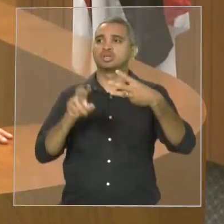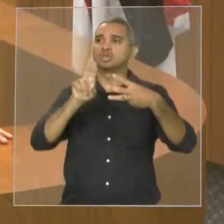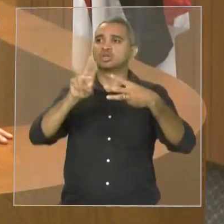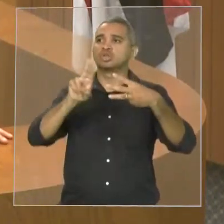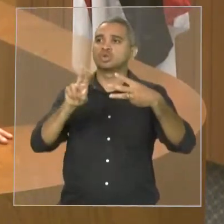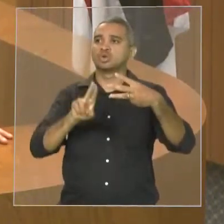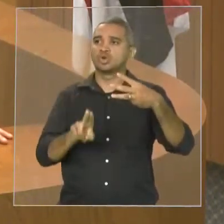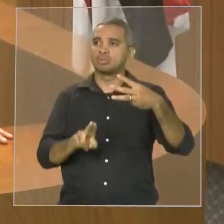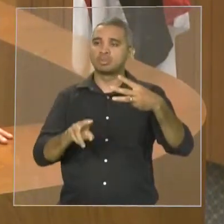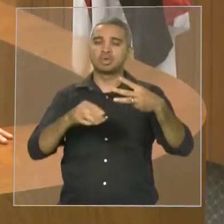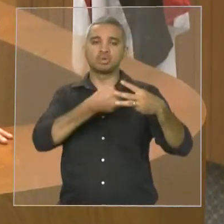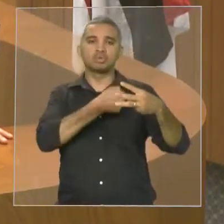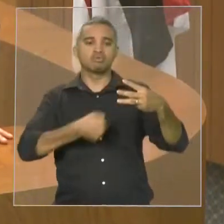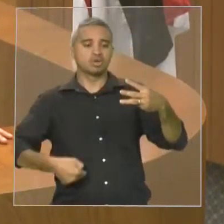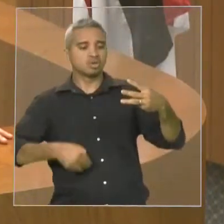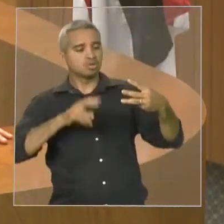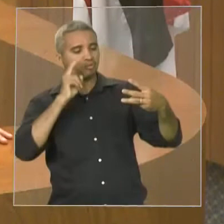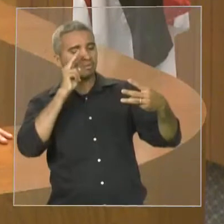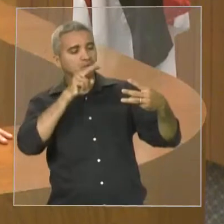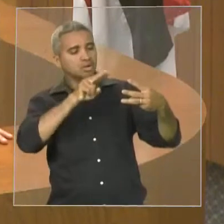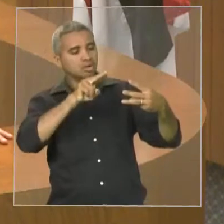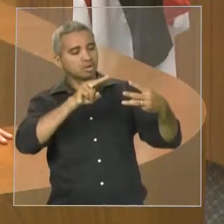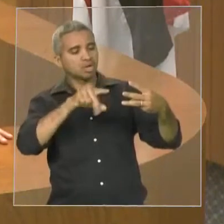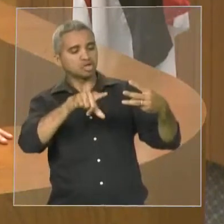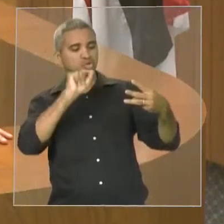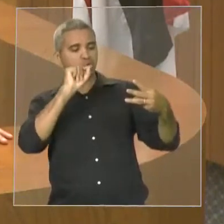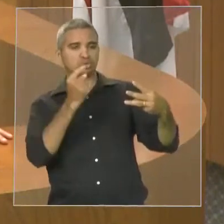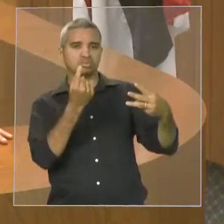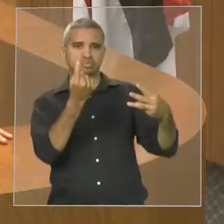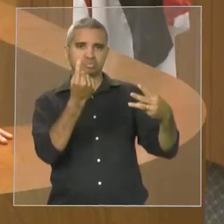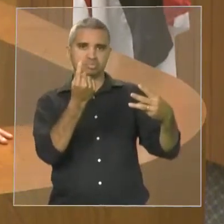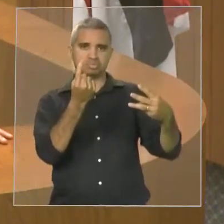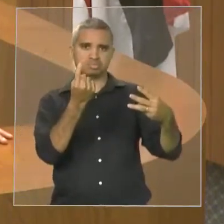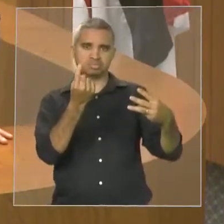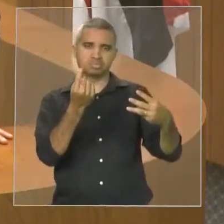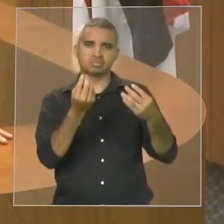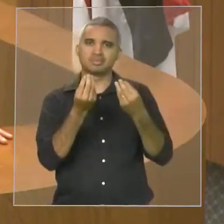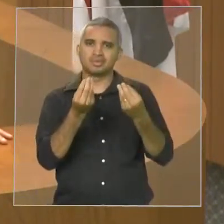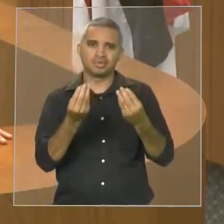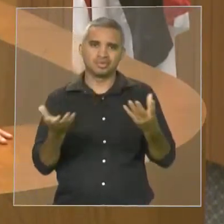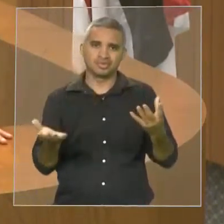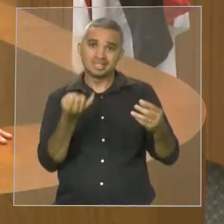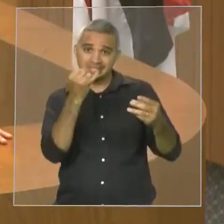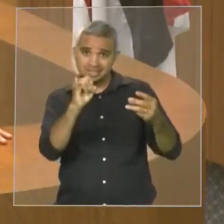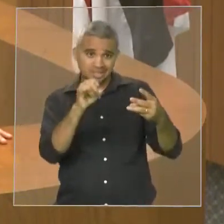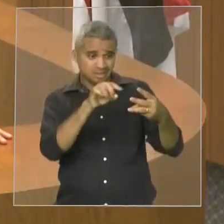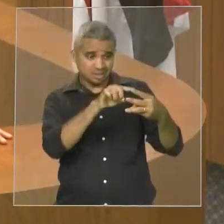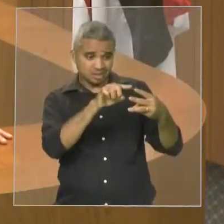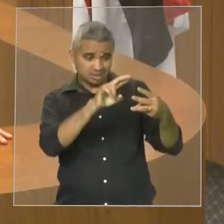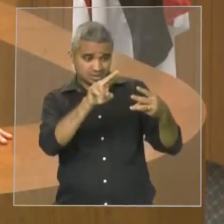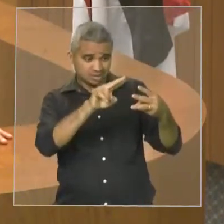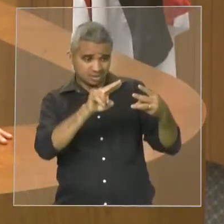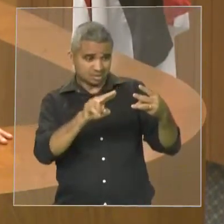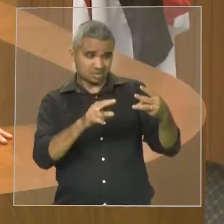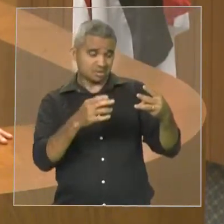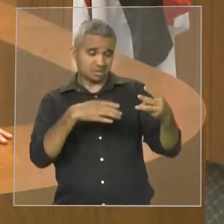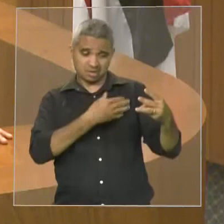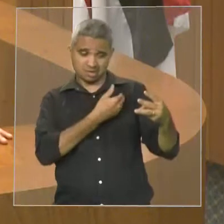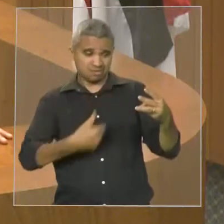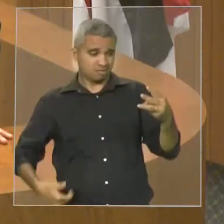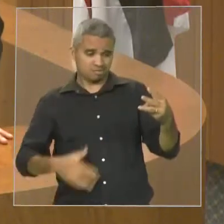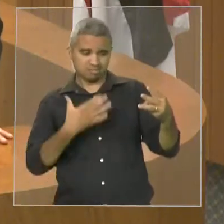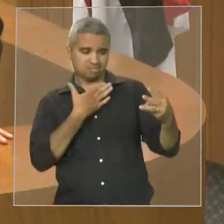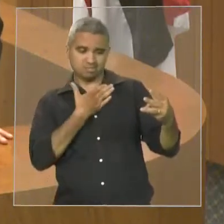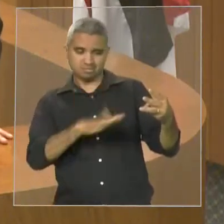excelentíssimo senhor governador, já que a nomeação é exclusiva dele. Se não agradar nenhum, vocês já sabem o que vai acontecer. Ele vai baixar um